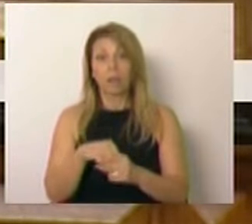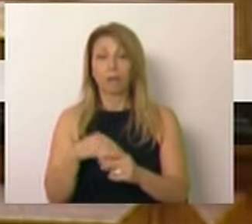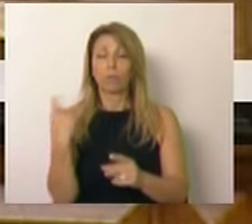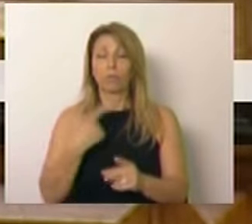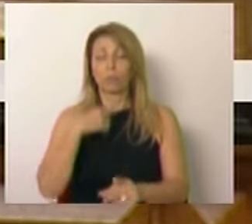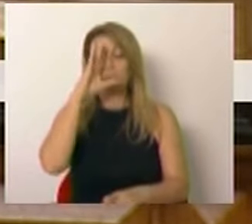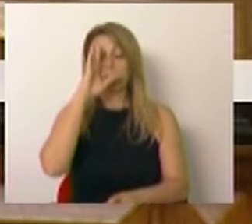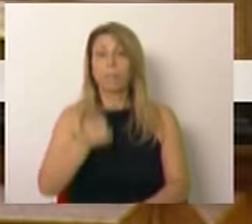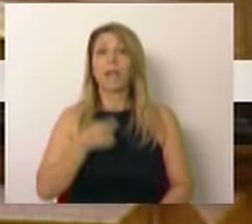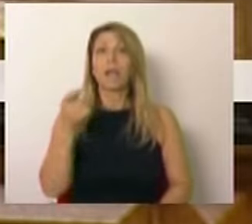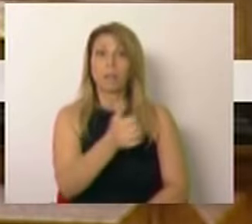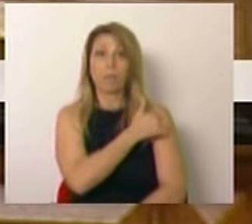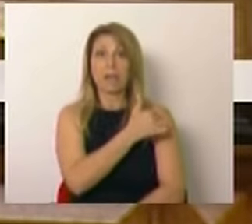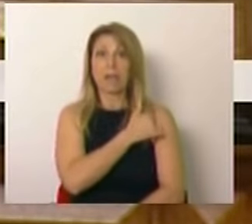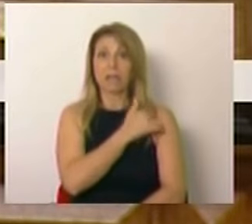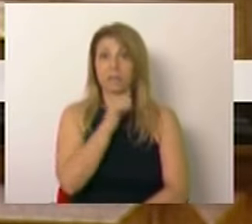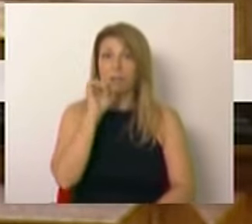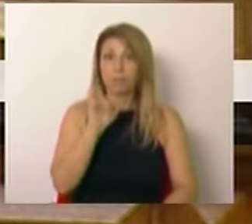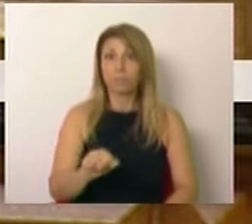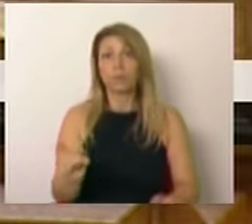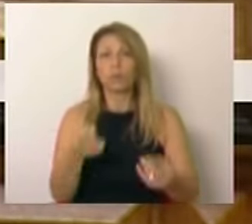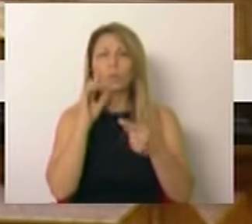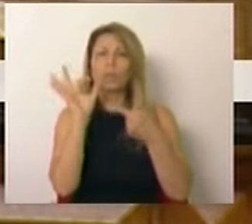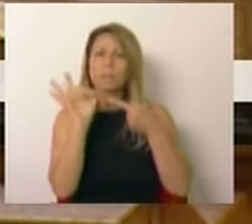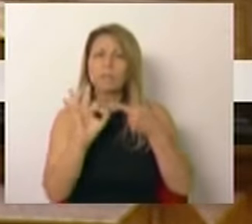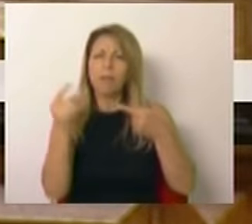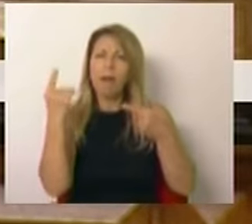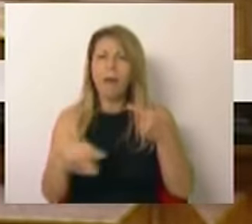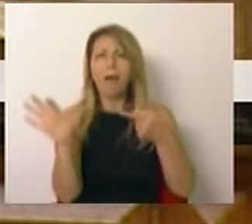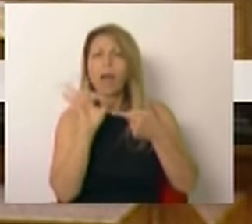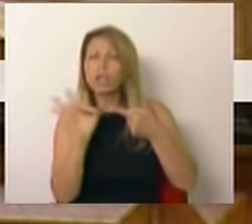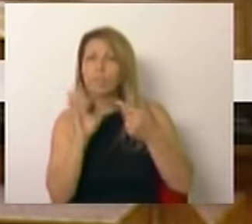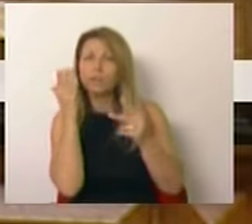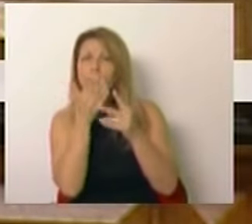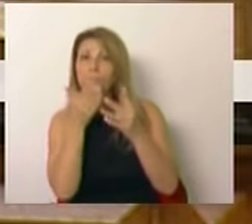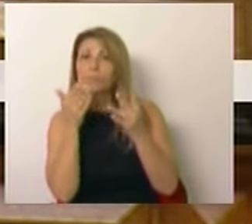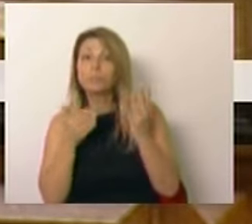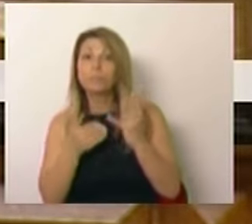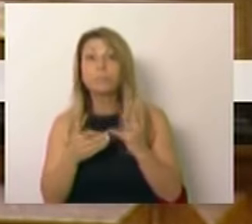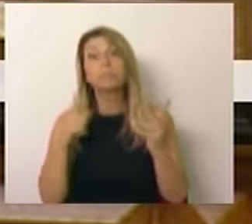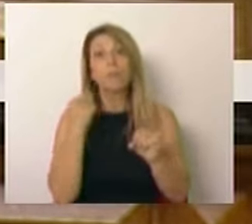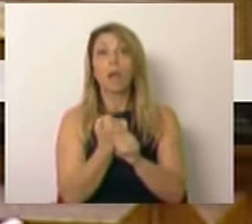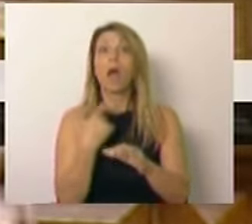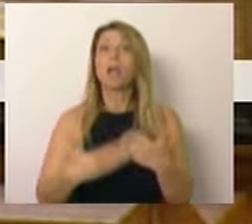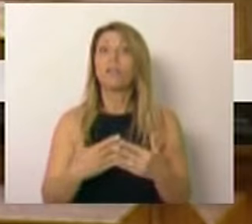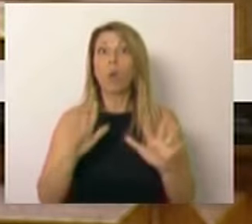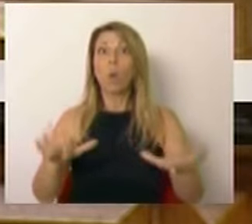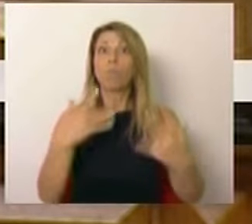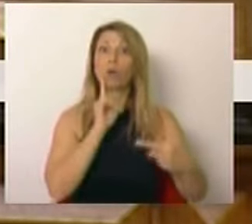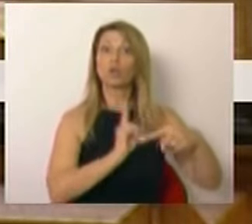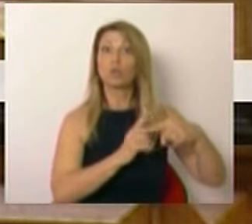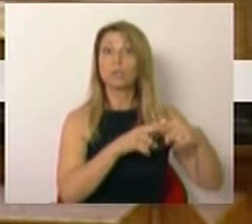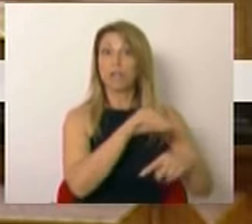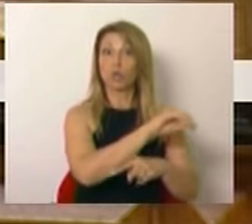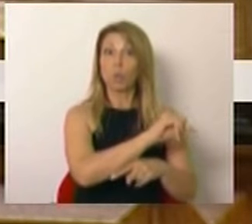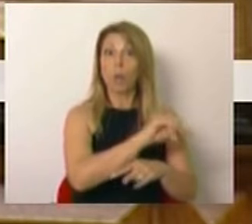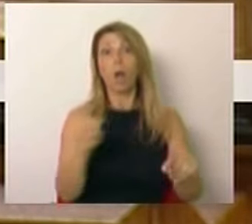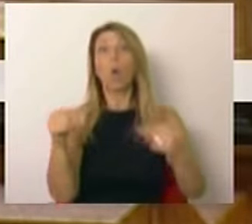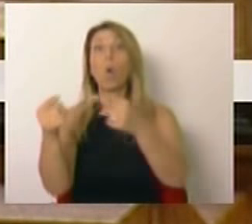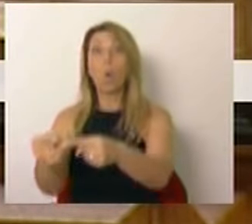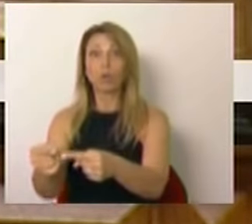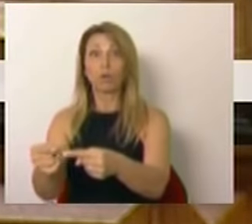habitacional tem especificidades, tem aspectos que são concretos e uma atividade pode ter sucesso em determinado local e num outro local